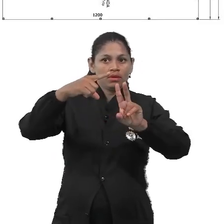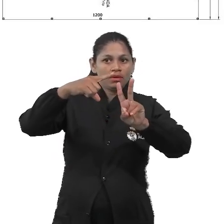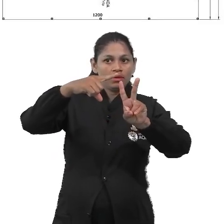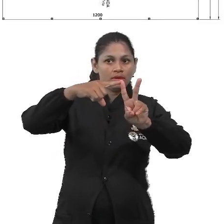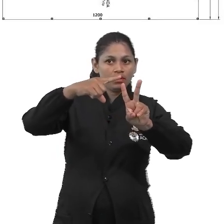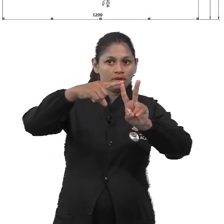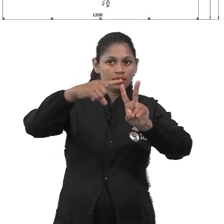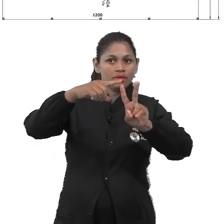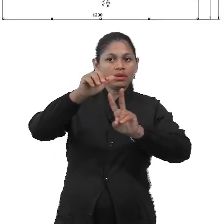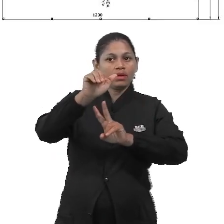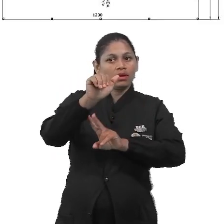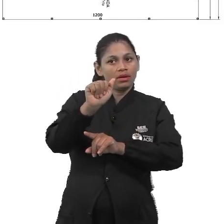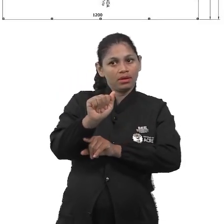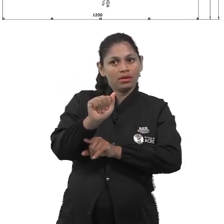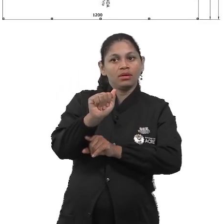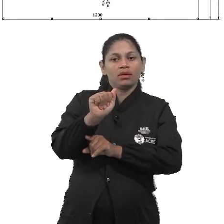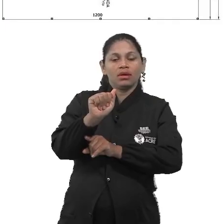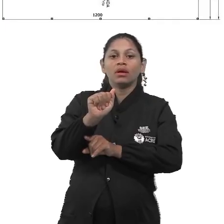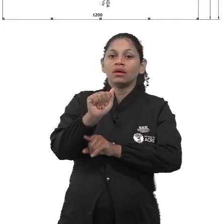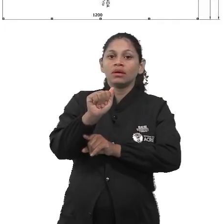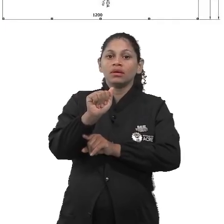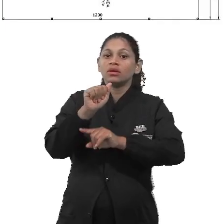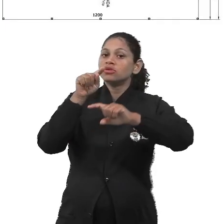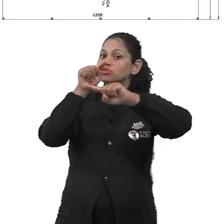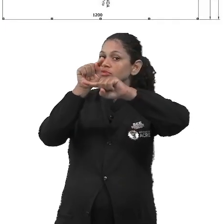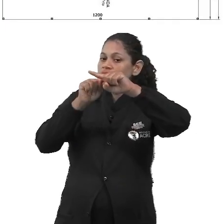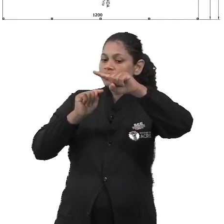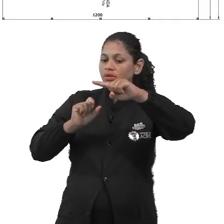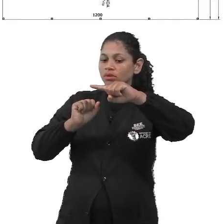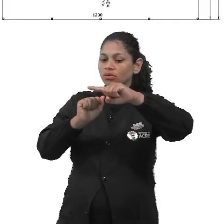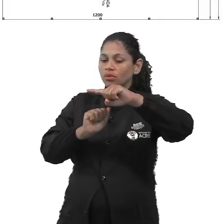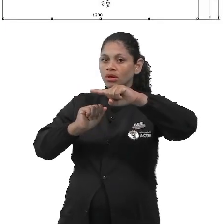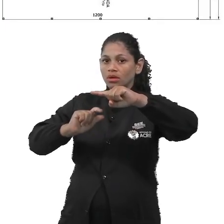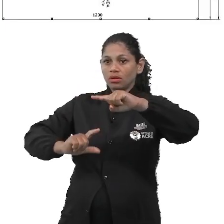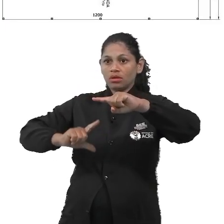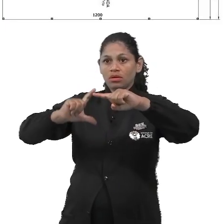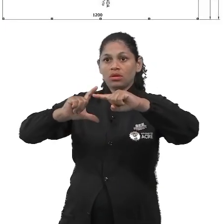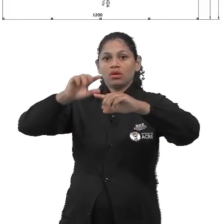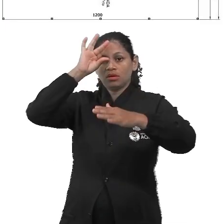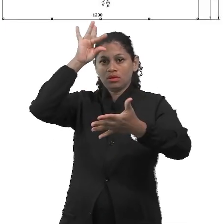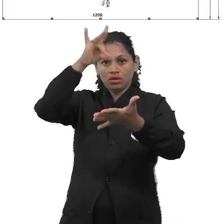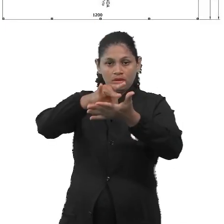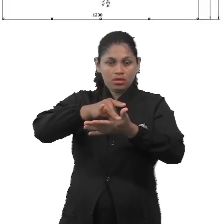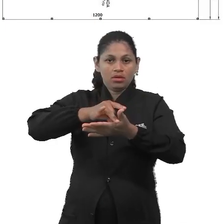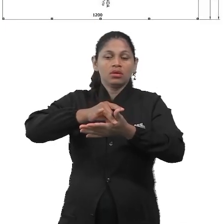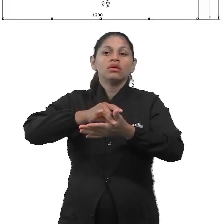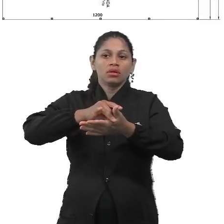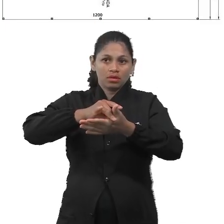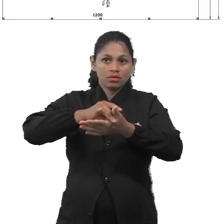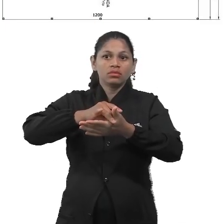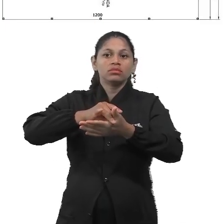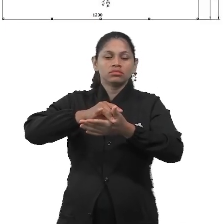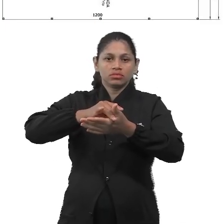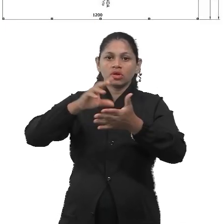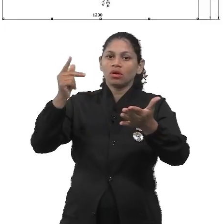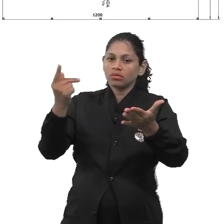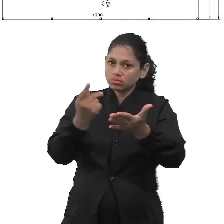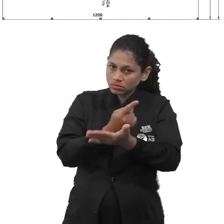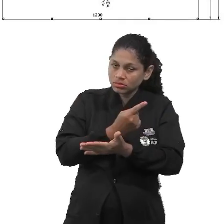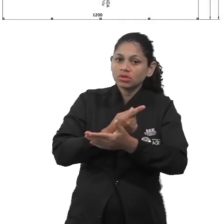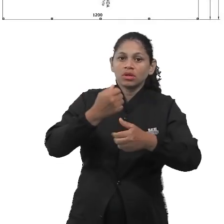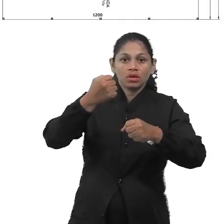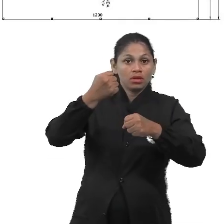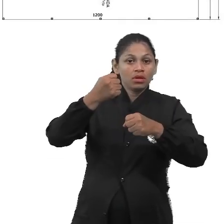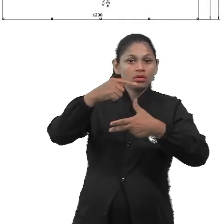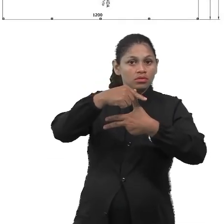área da imagem dividido pela área real, tudo bem? Isso aqui vai acontecer muito, o Enem cobra quando ele